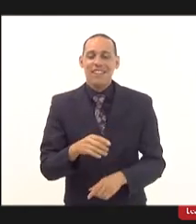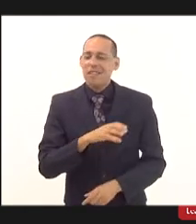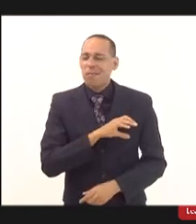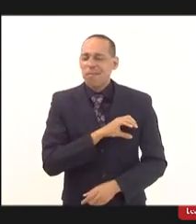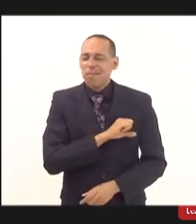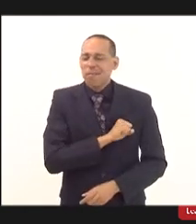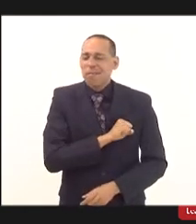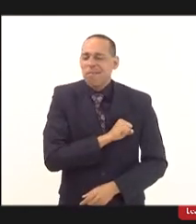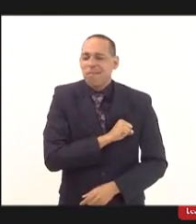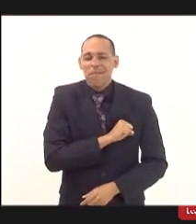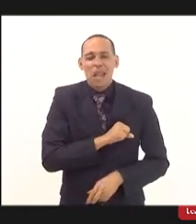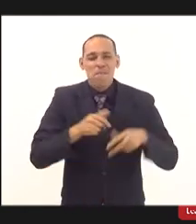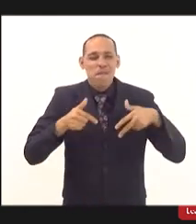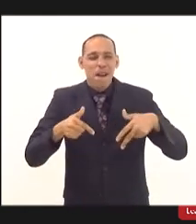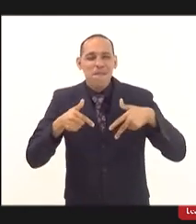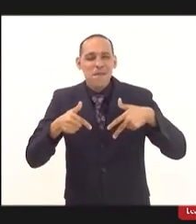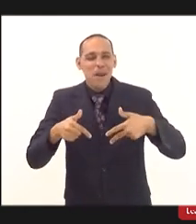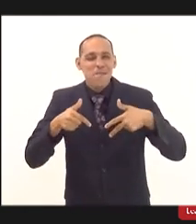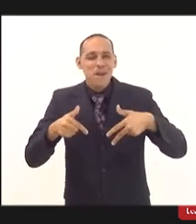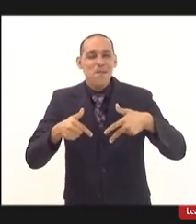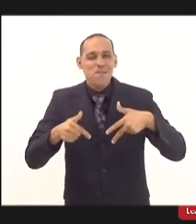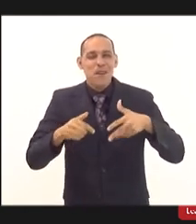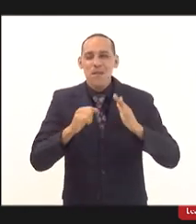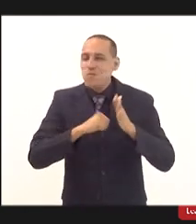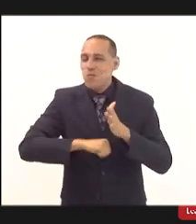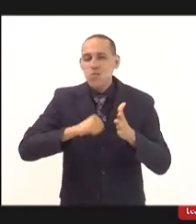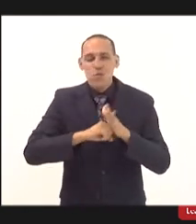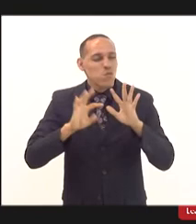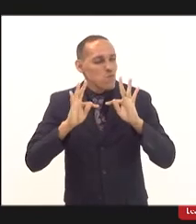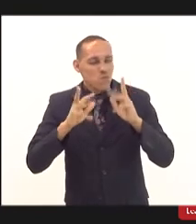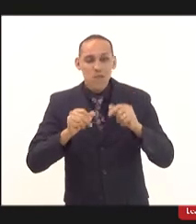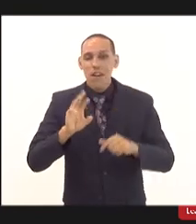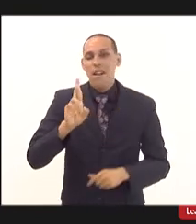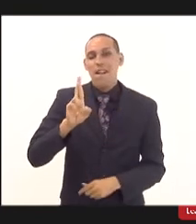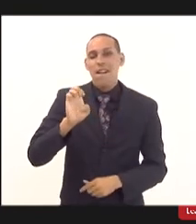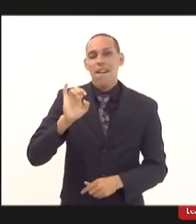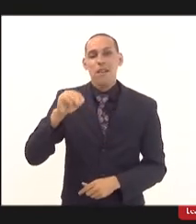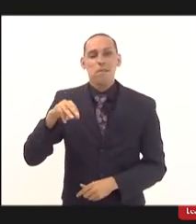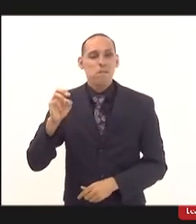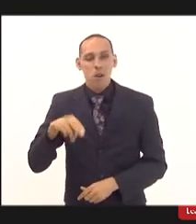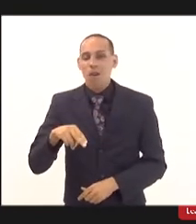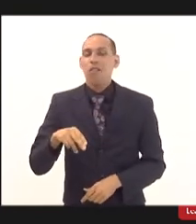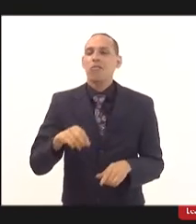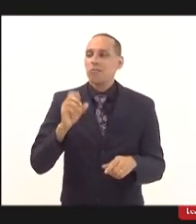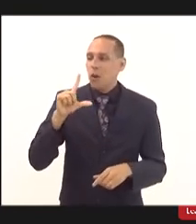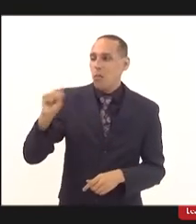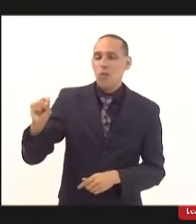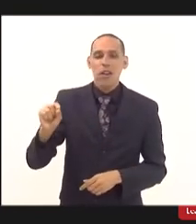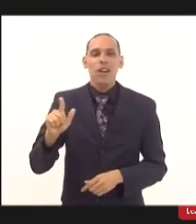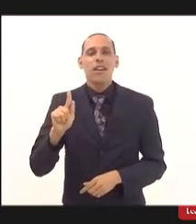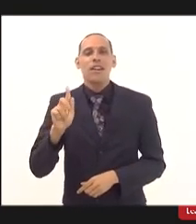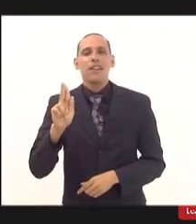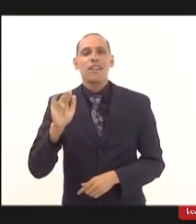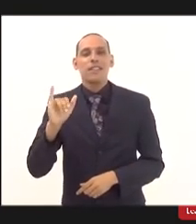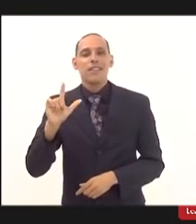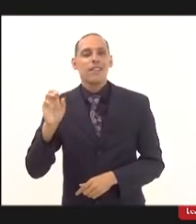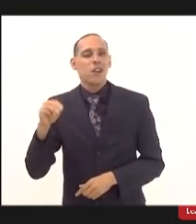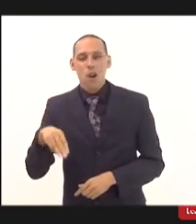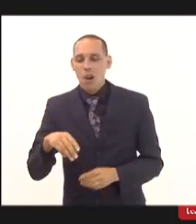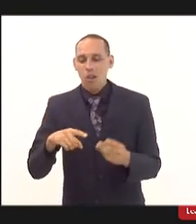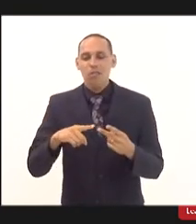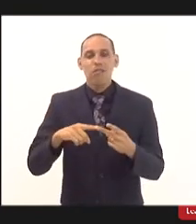querida militante de todas as duas foi bom foi embora e um parceiro histórico